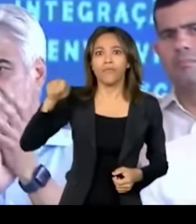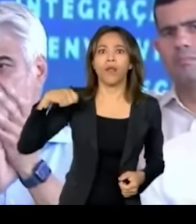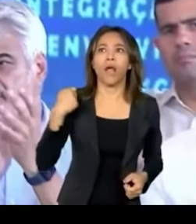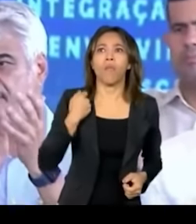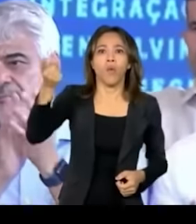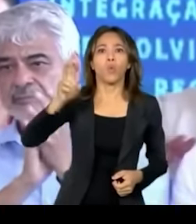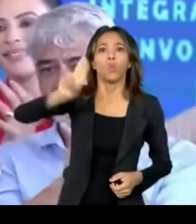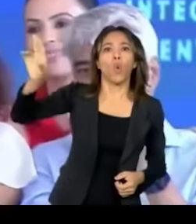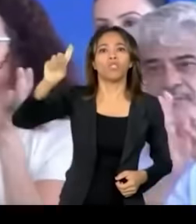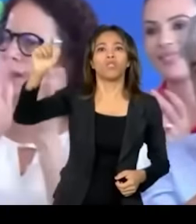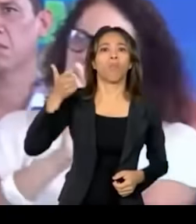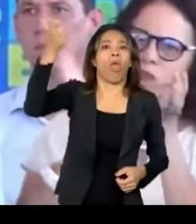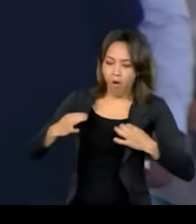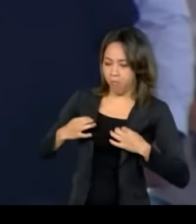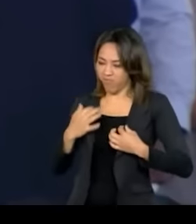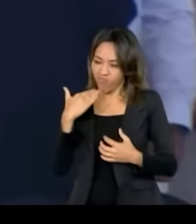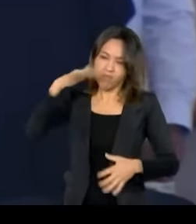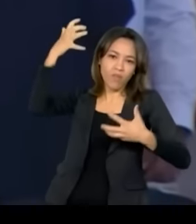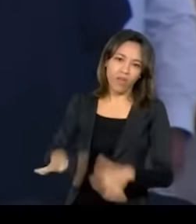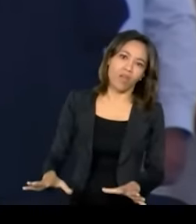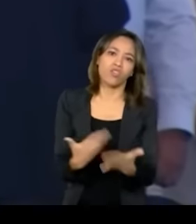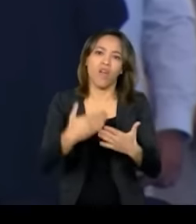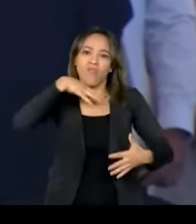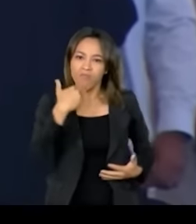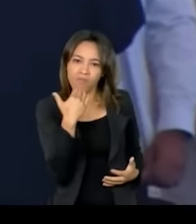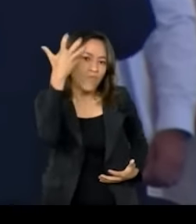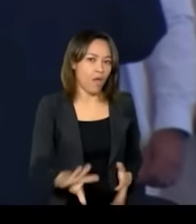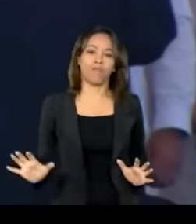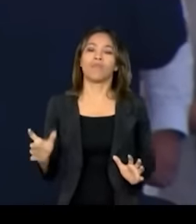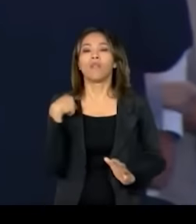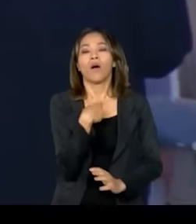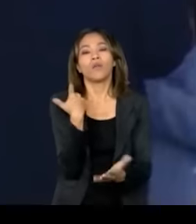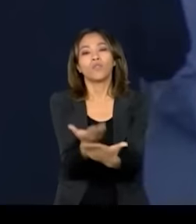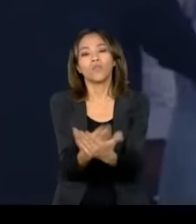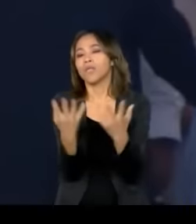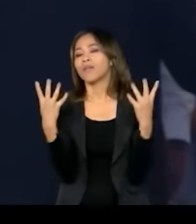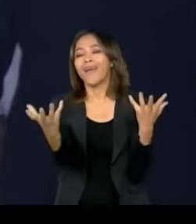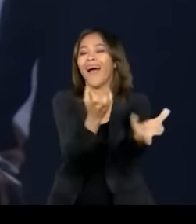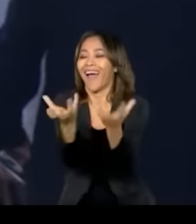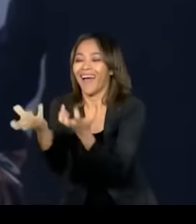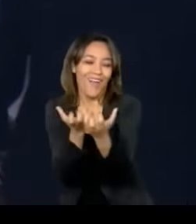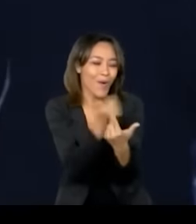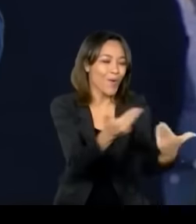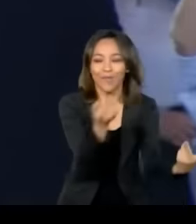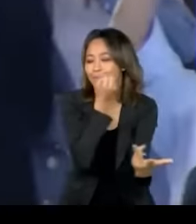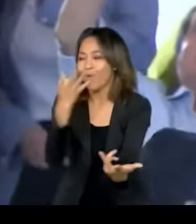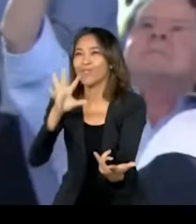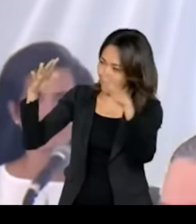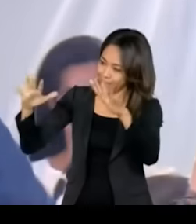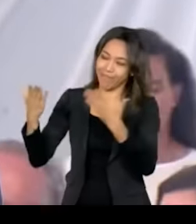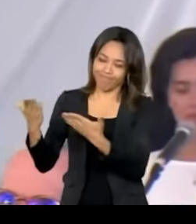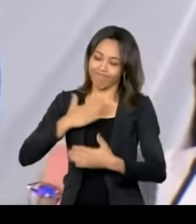em vão como eles US todo santo dia a gente nasceu para querer todas as coisas boas que Deus nos ensinou a